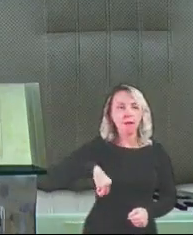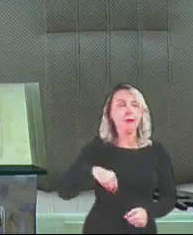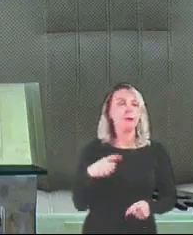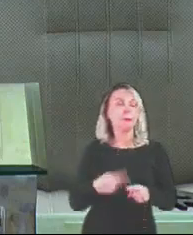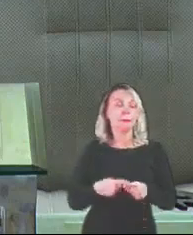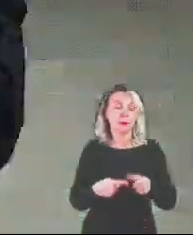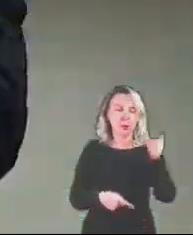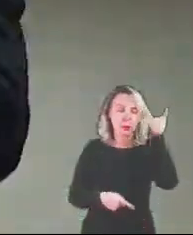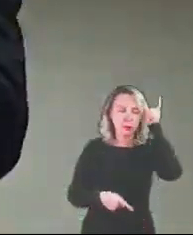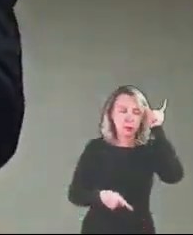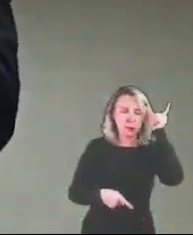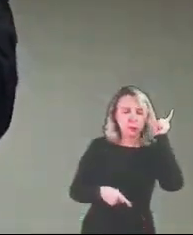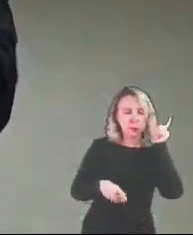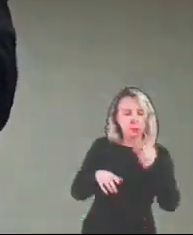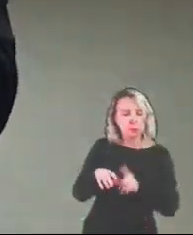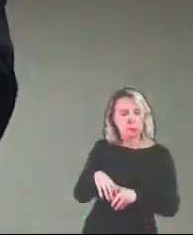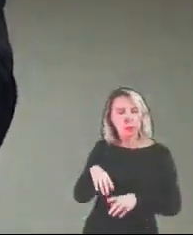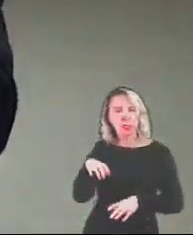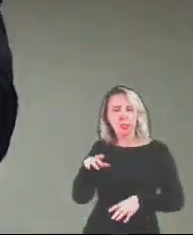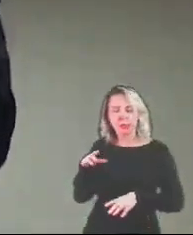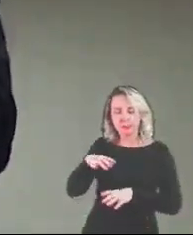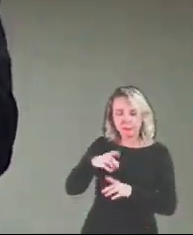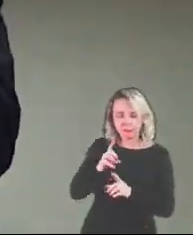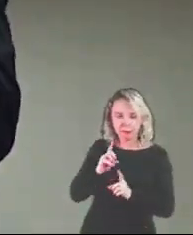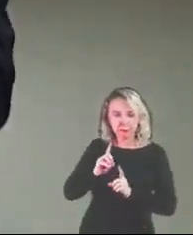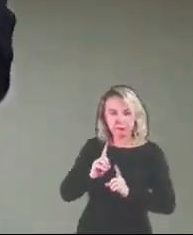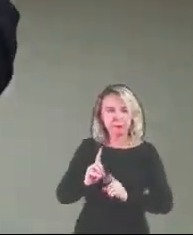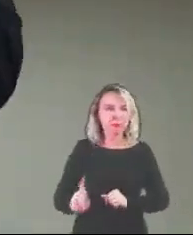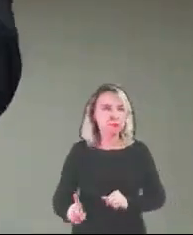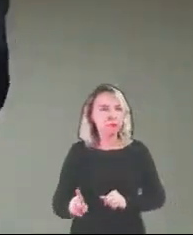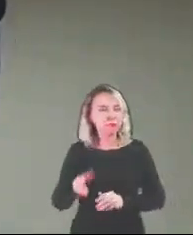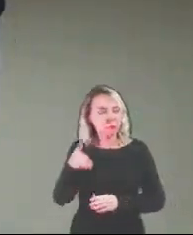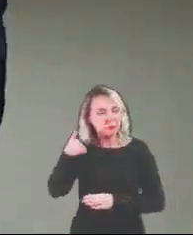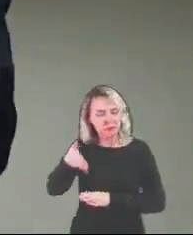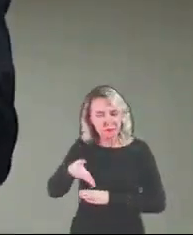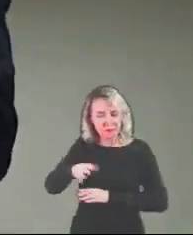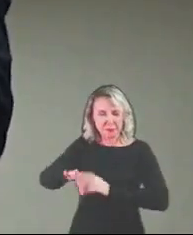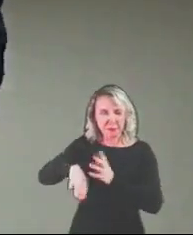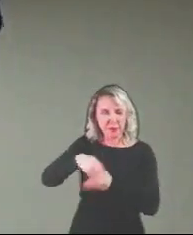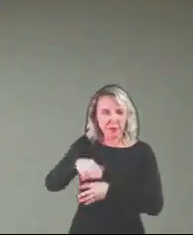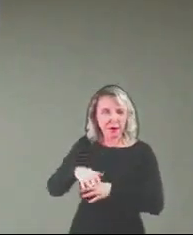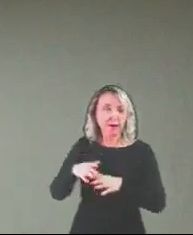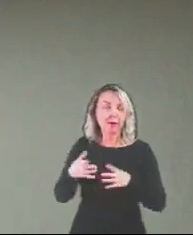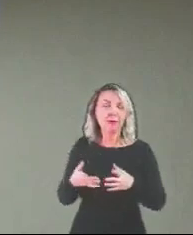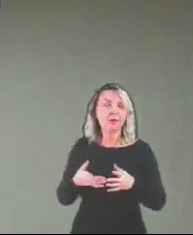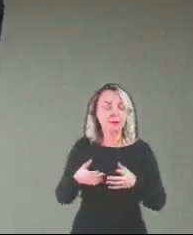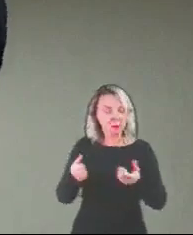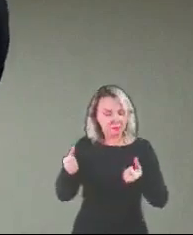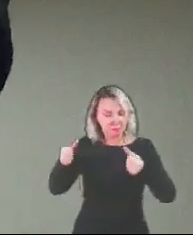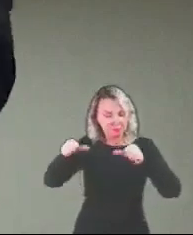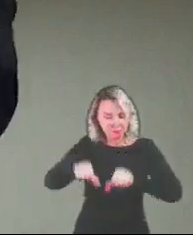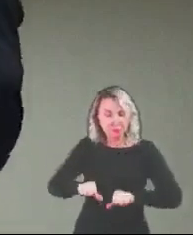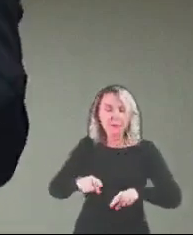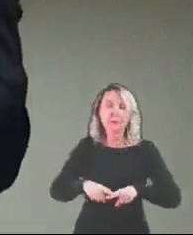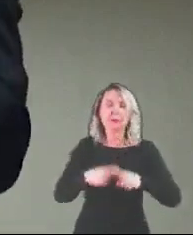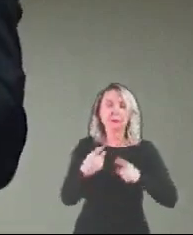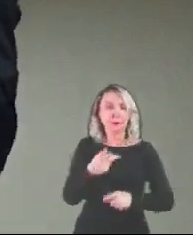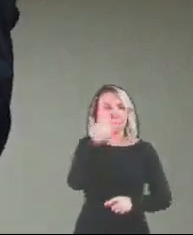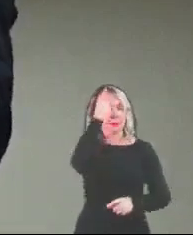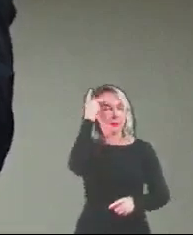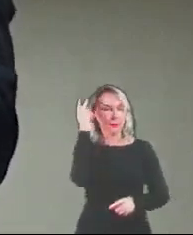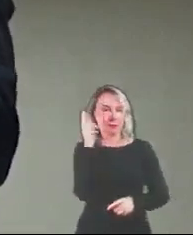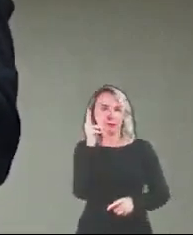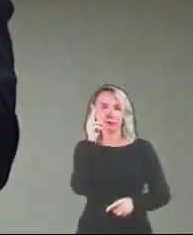é sequitel furado. O que faz não prospera, o que empreende não vai para frente. Mas quando o crente é fiel a